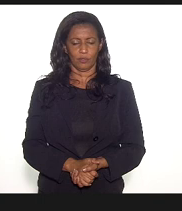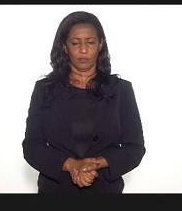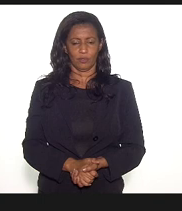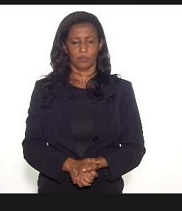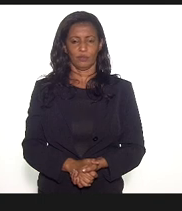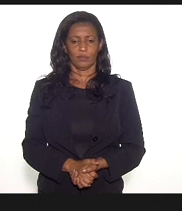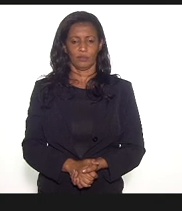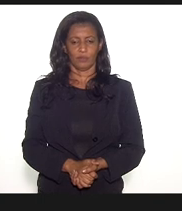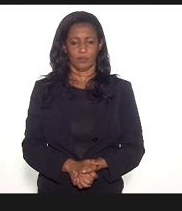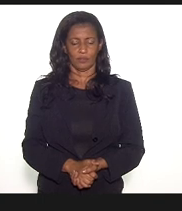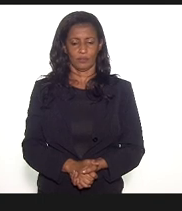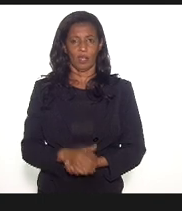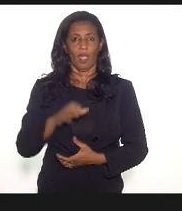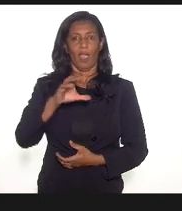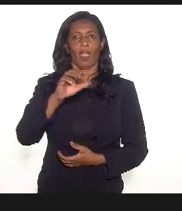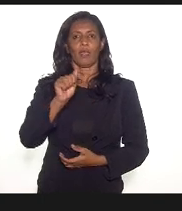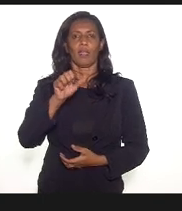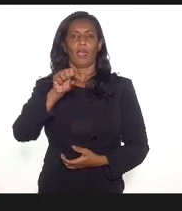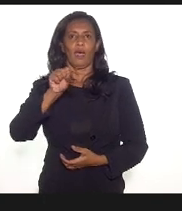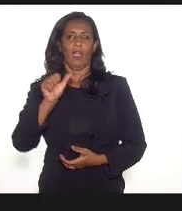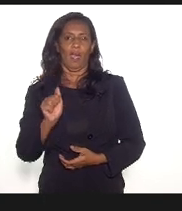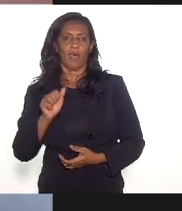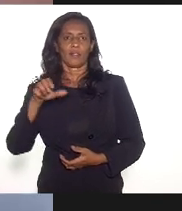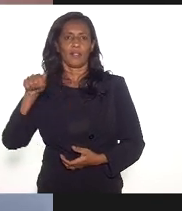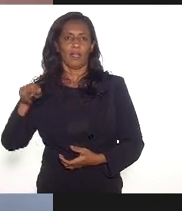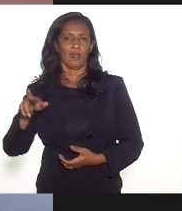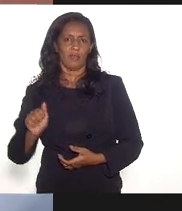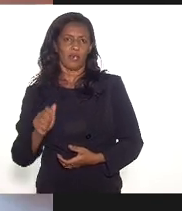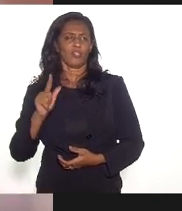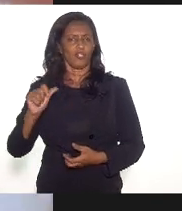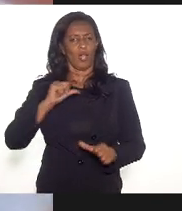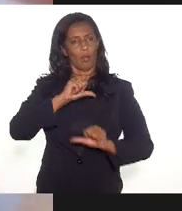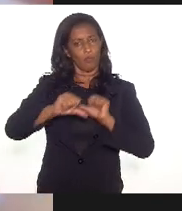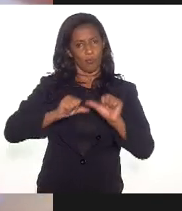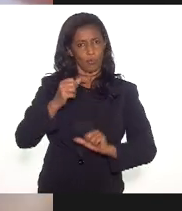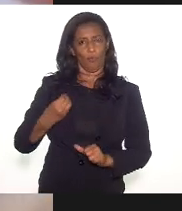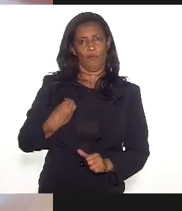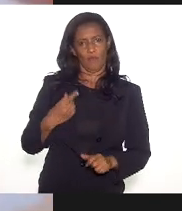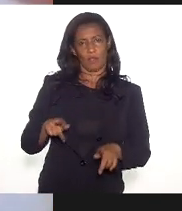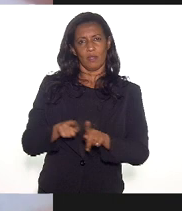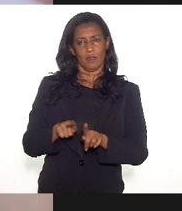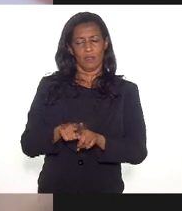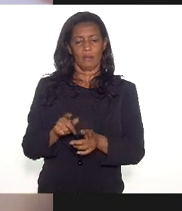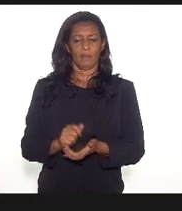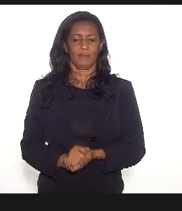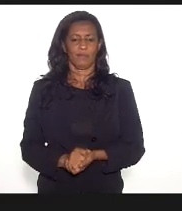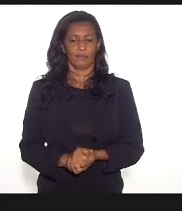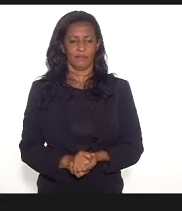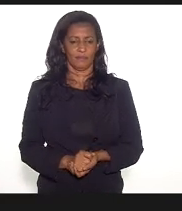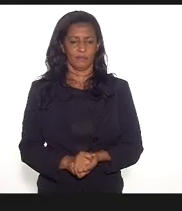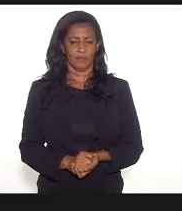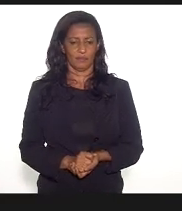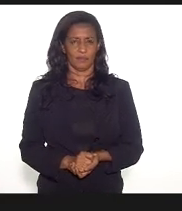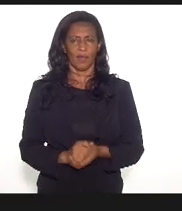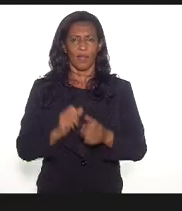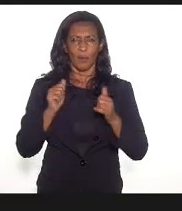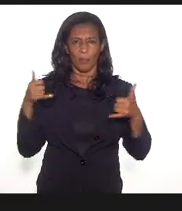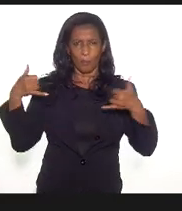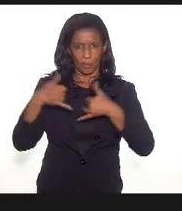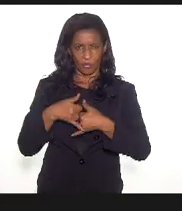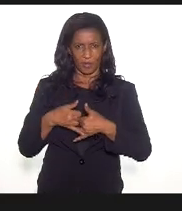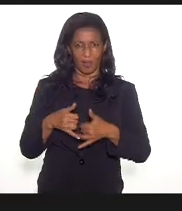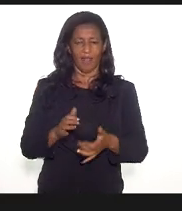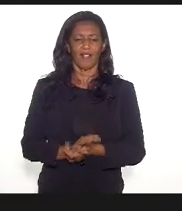é isso recuperado mesmo. Também, a porta. Obrigado, outros, Tia Ju. E outros e outros. Muito obrigado. Posso brincar com você? Posso brincar com pode,